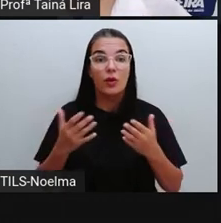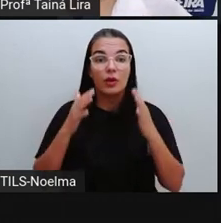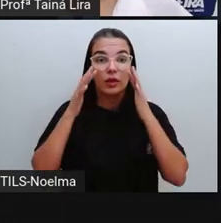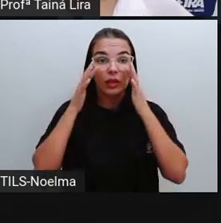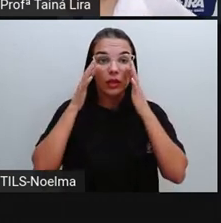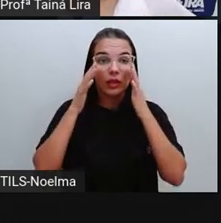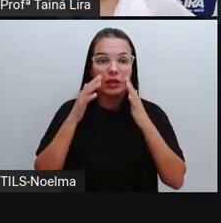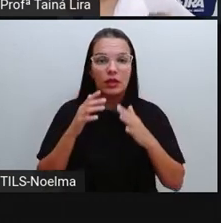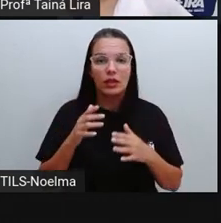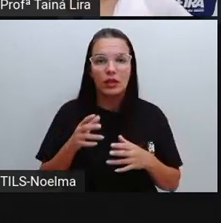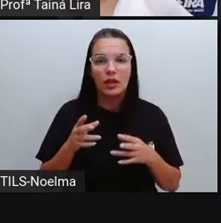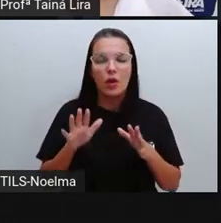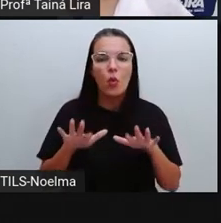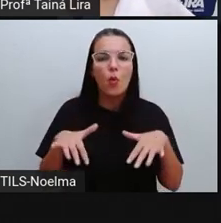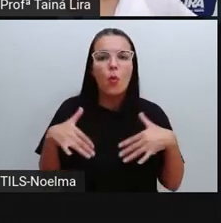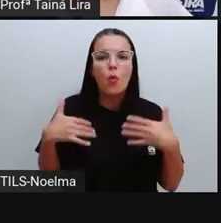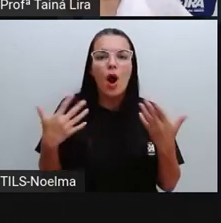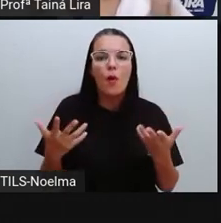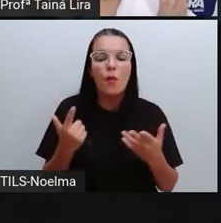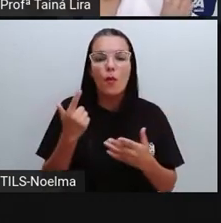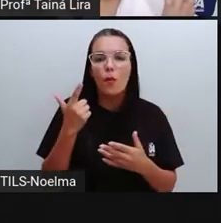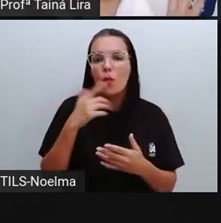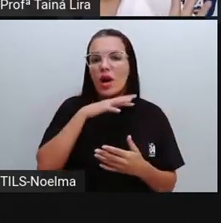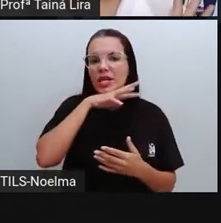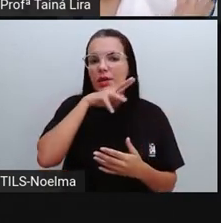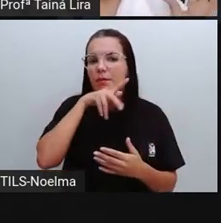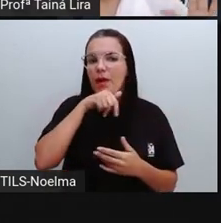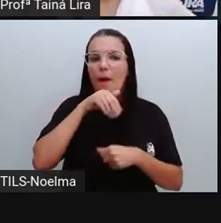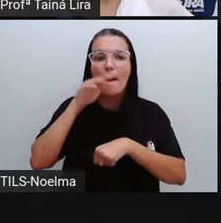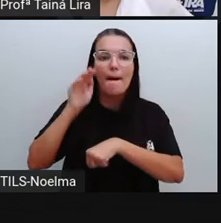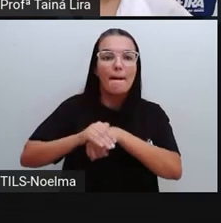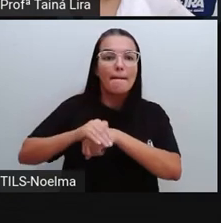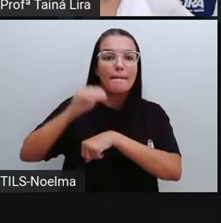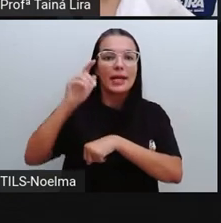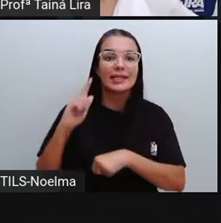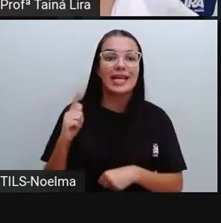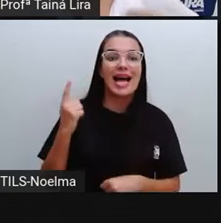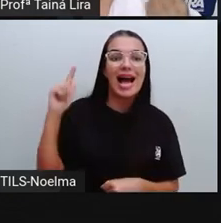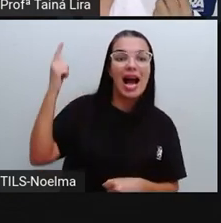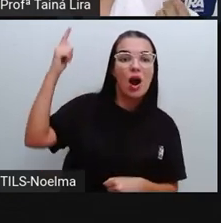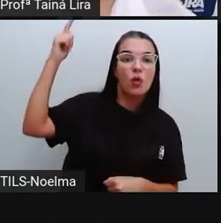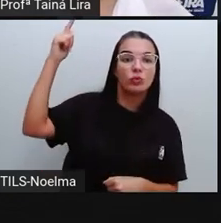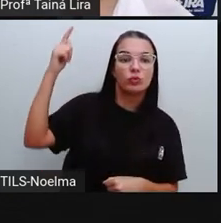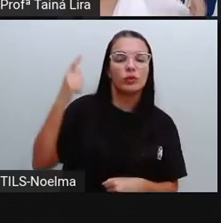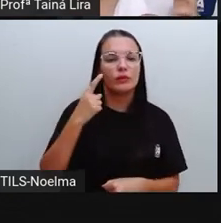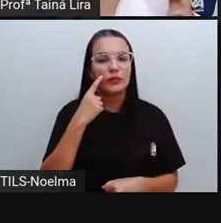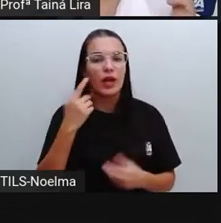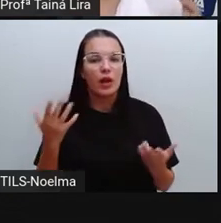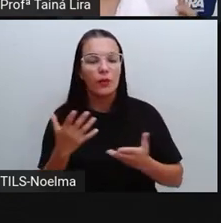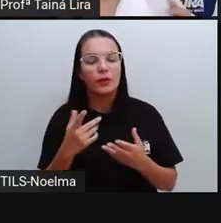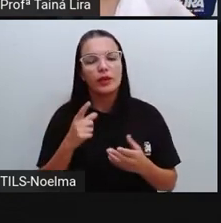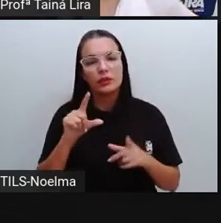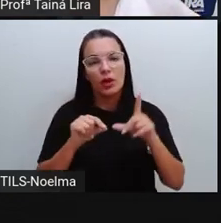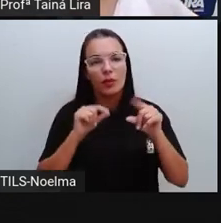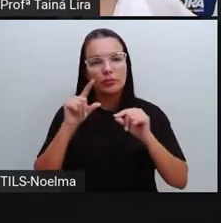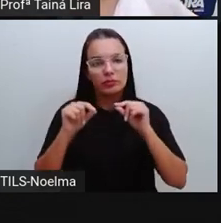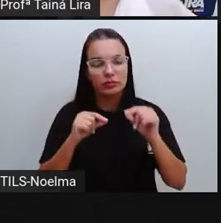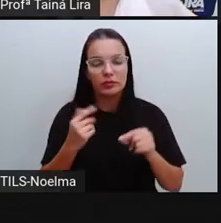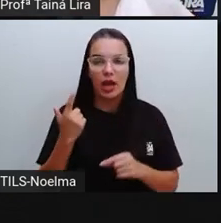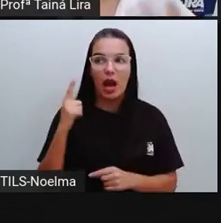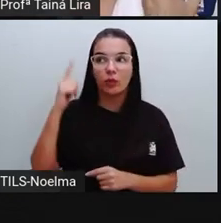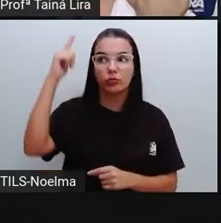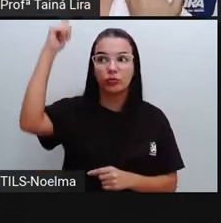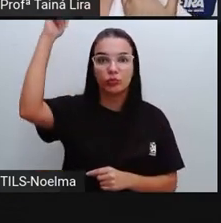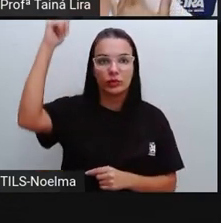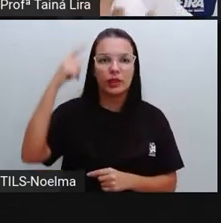aqui. Qual é o animal mais alto? A gente agora vai falar sobre a altura, tá? Então, a Pro colocou lá as alturas máximas,